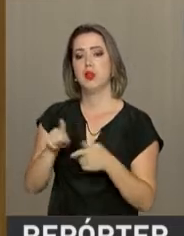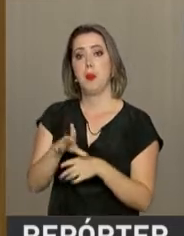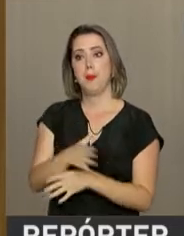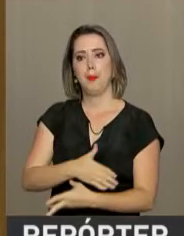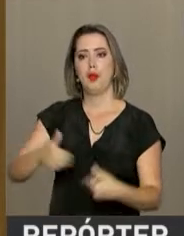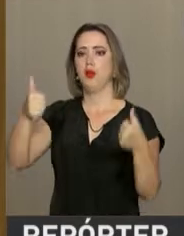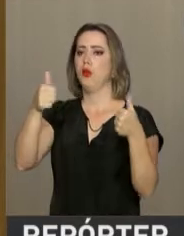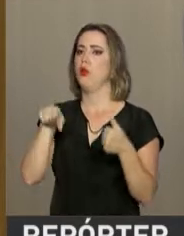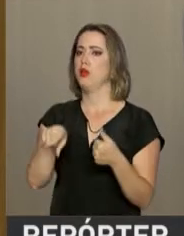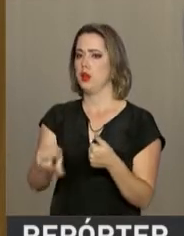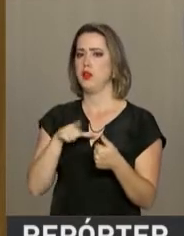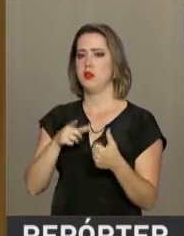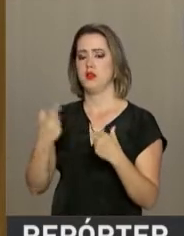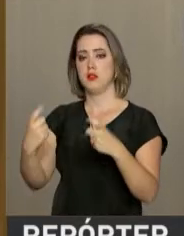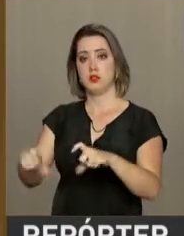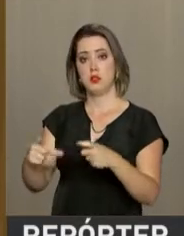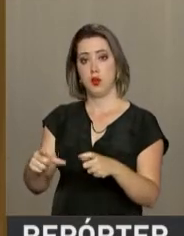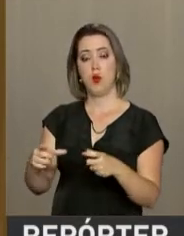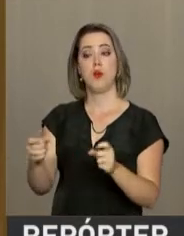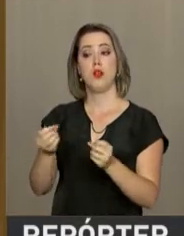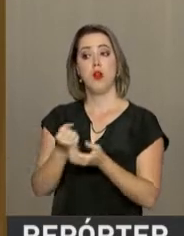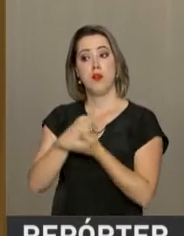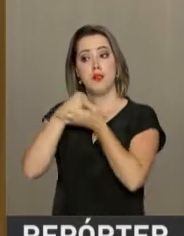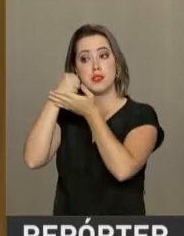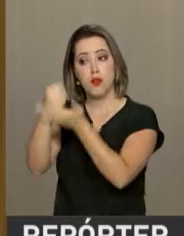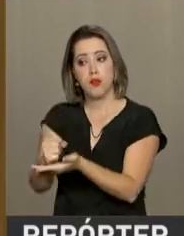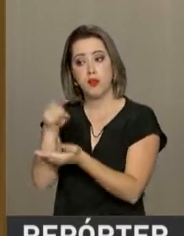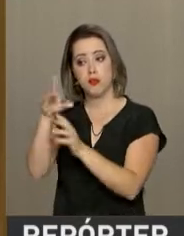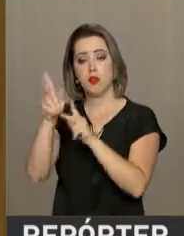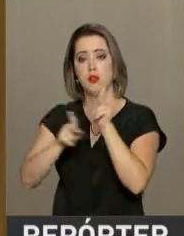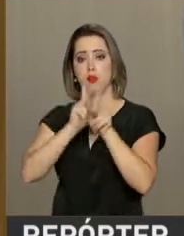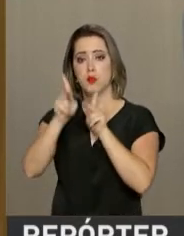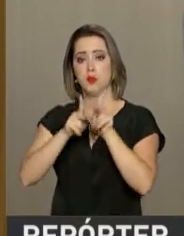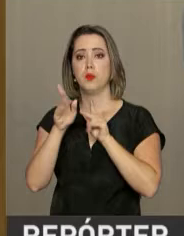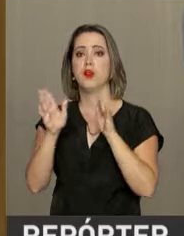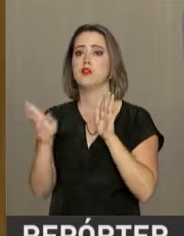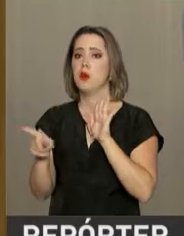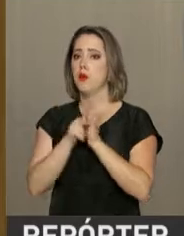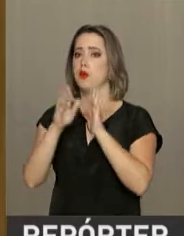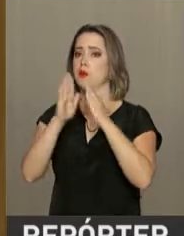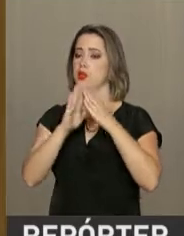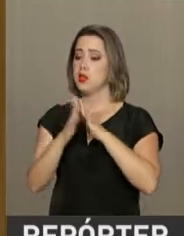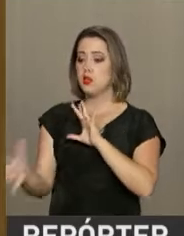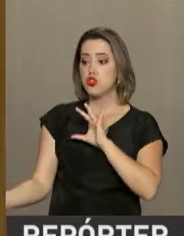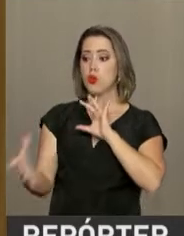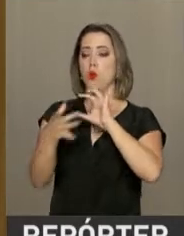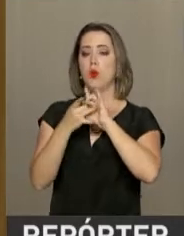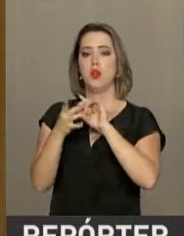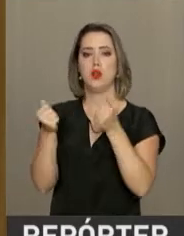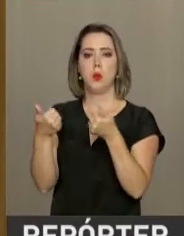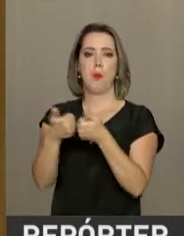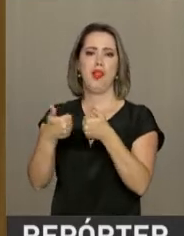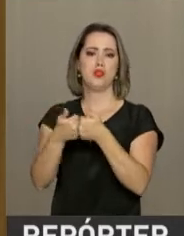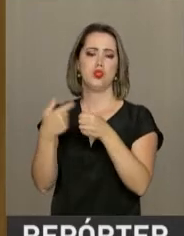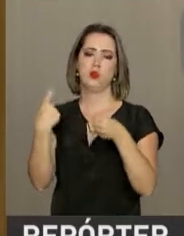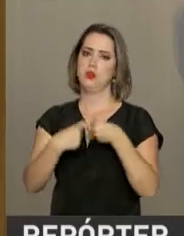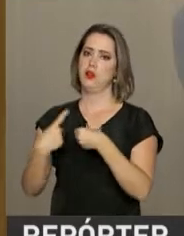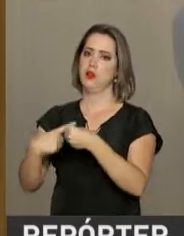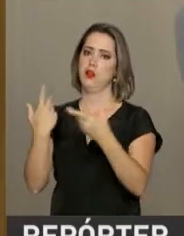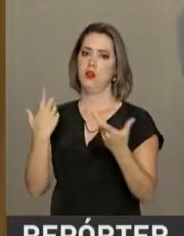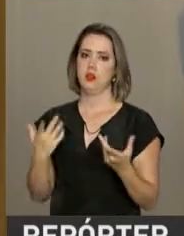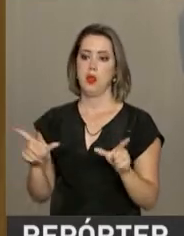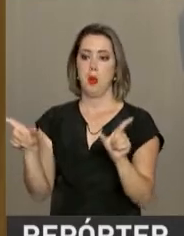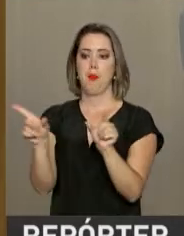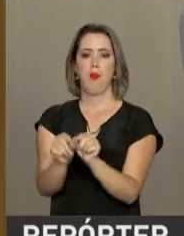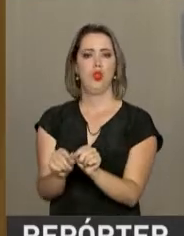esse empreendimento, um dia entregue à população que tanto esperou pelo seu unidade habitacional, esteja integrada nos centros urbanos, com empreendimentos menores, no